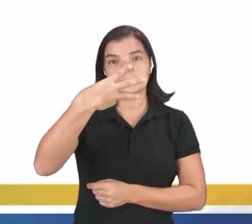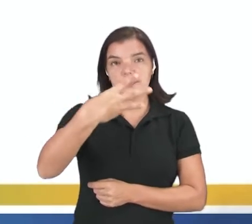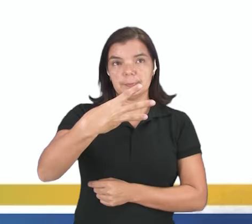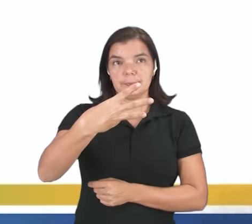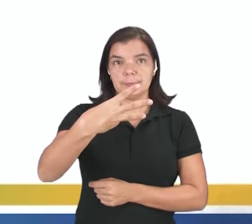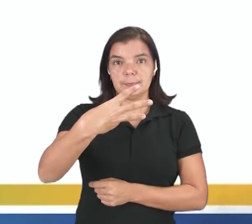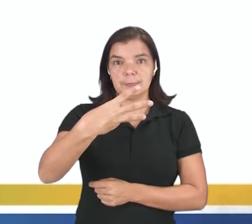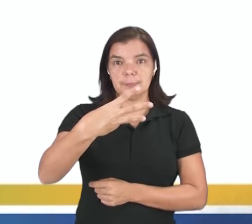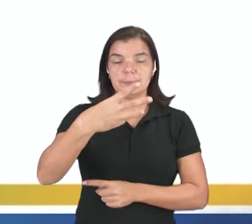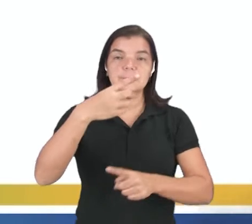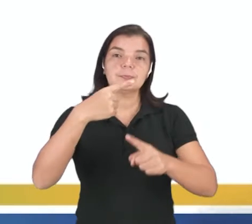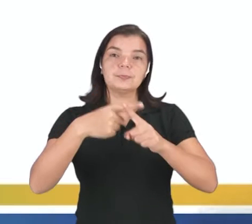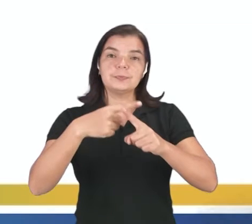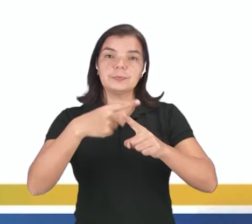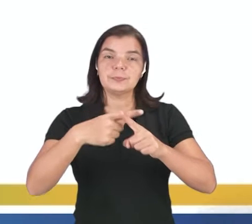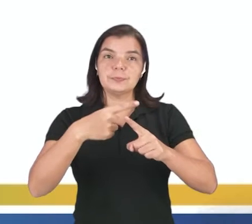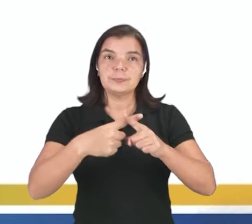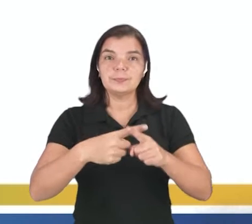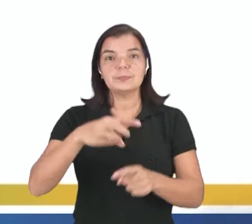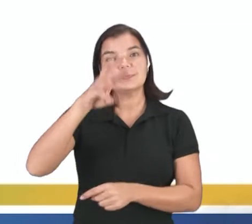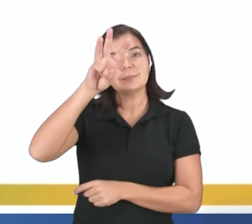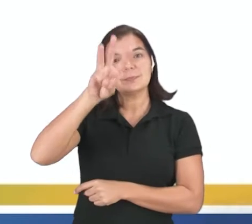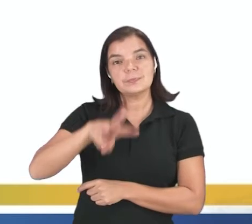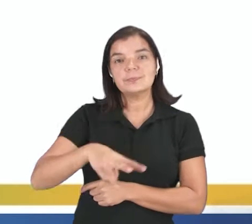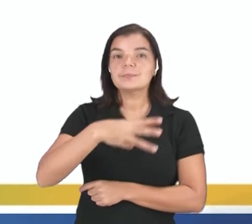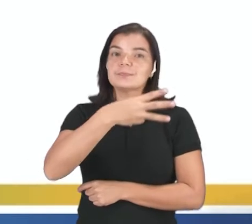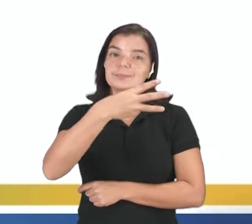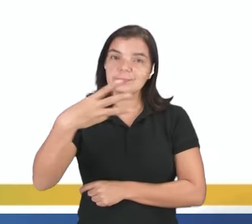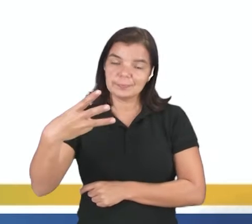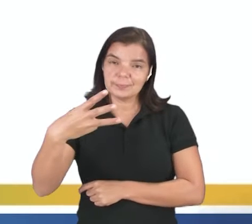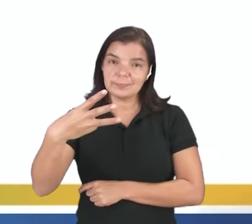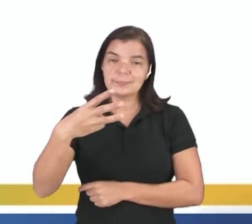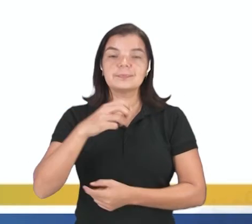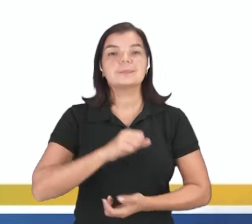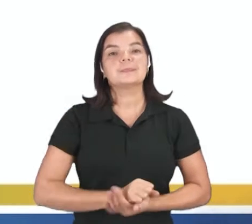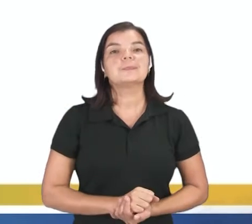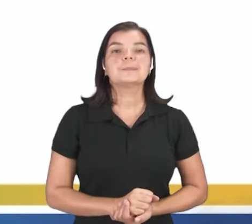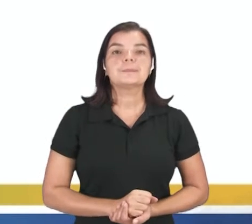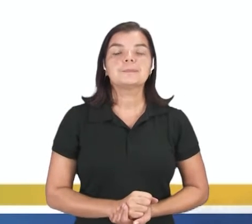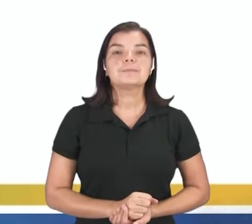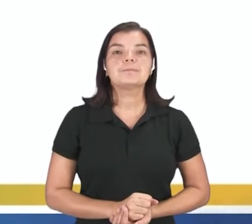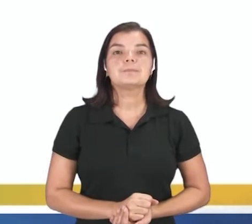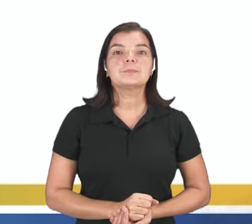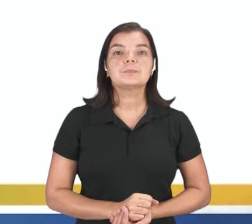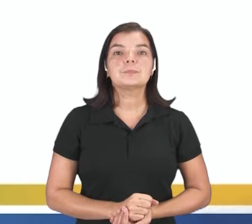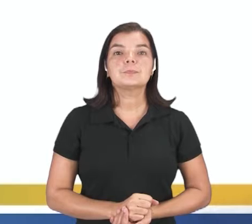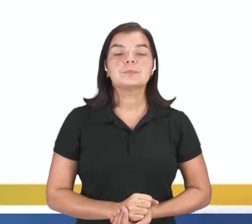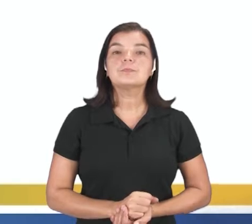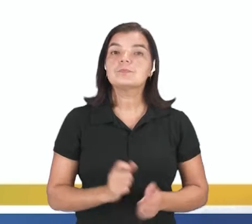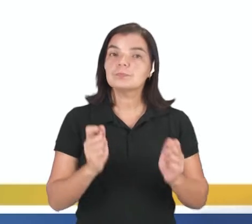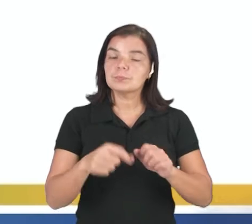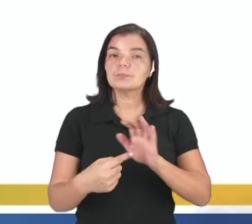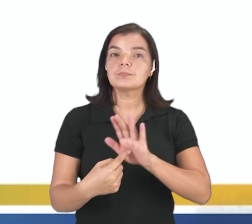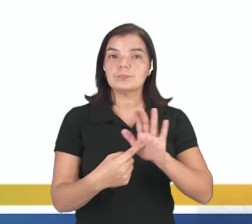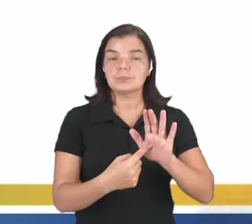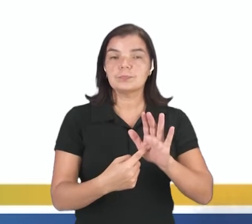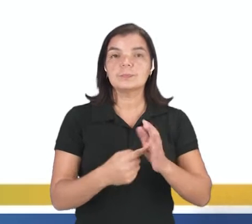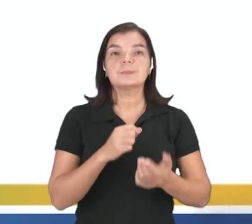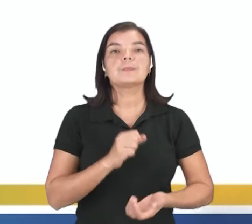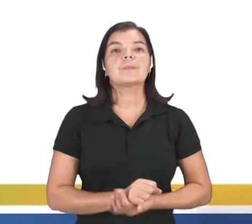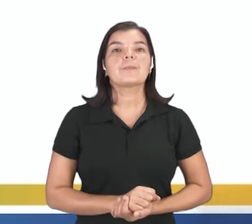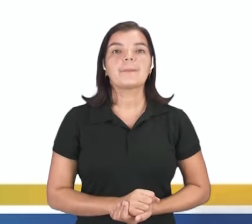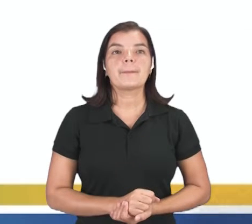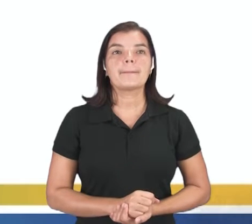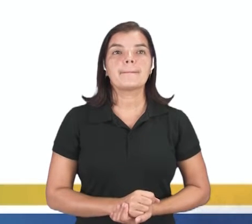igual a 3 vezes os elementos da matriz A. E aí os elementos estão dispostos na matriz. Acompanhe